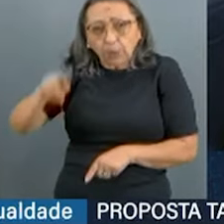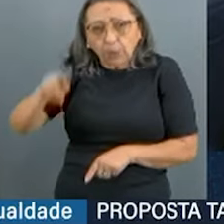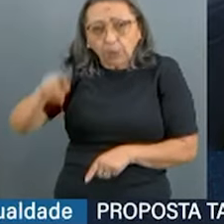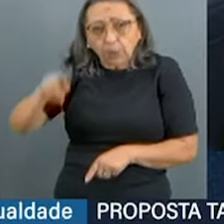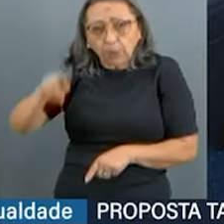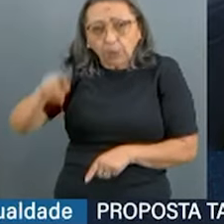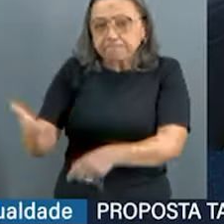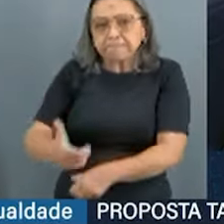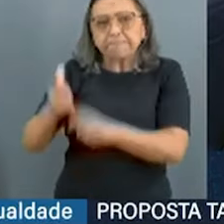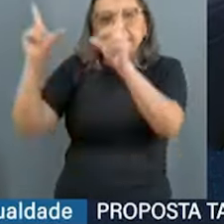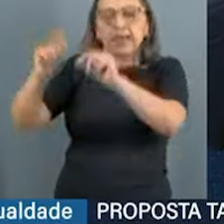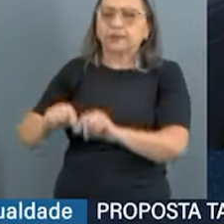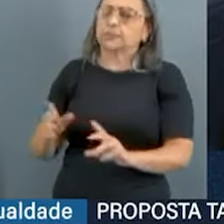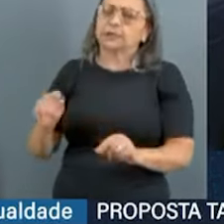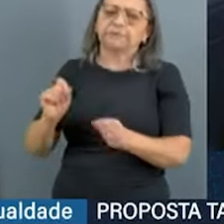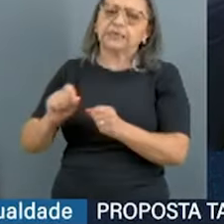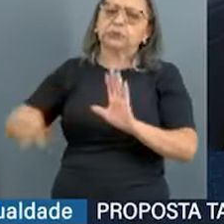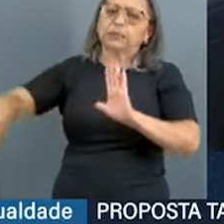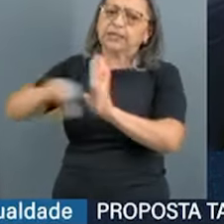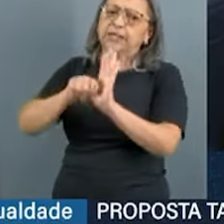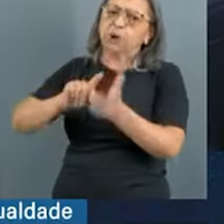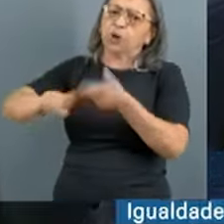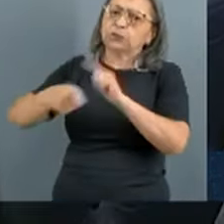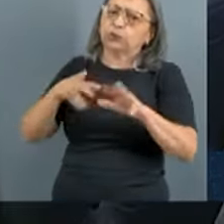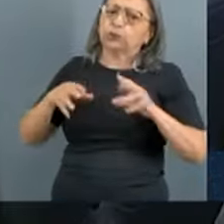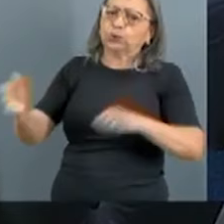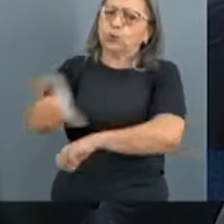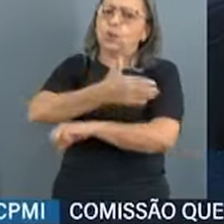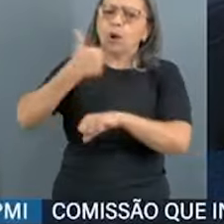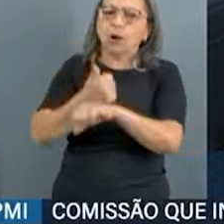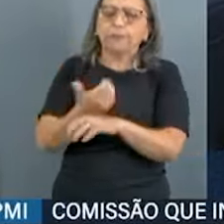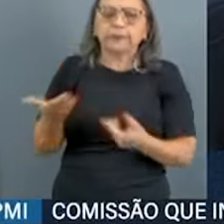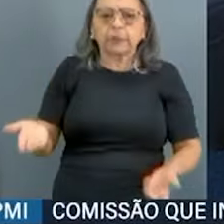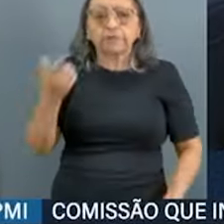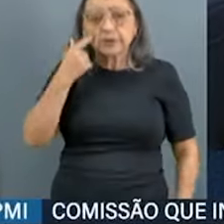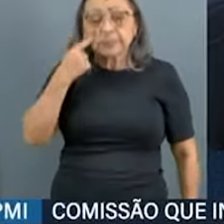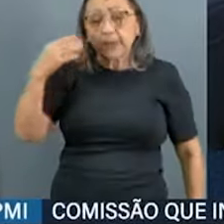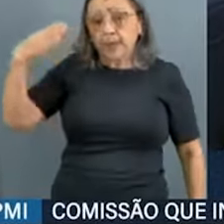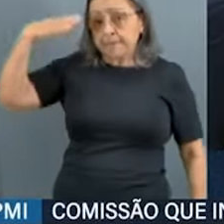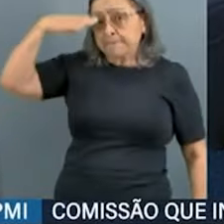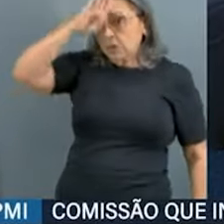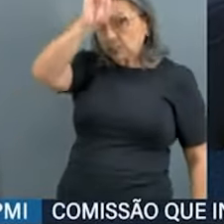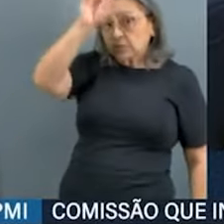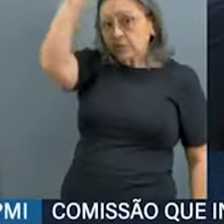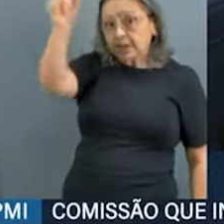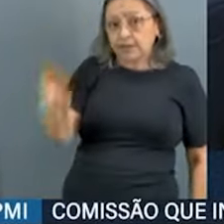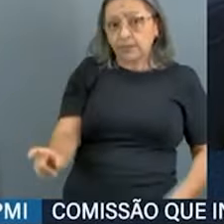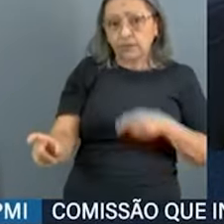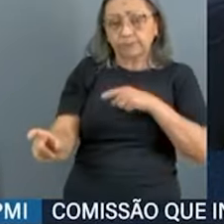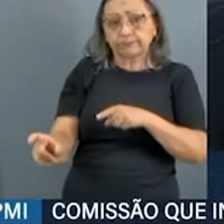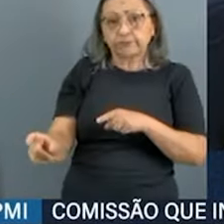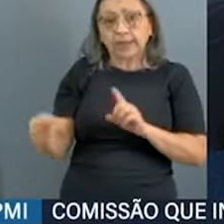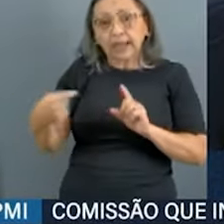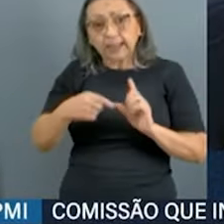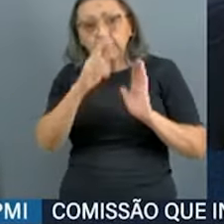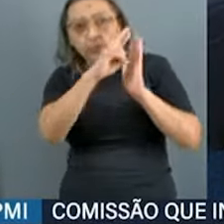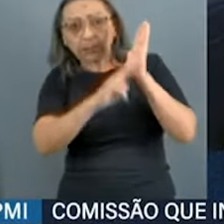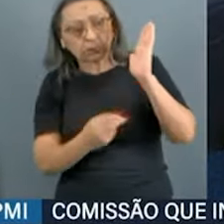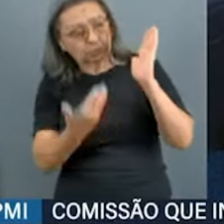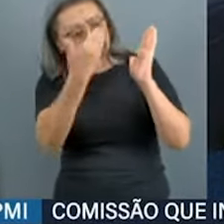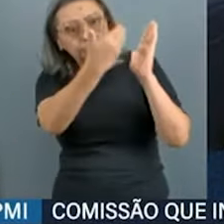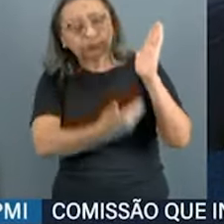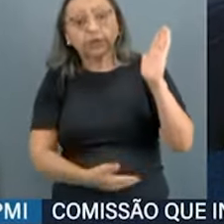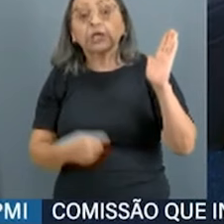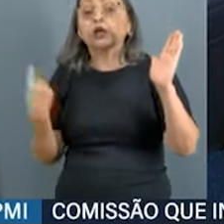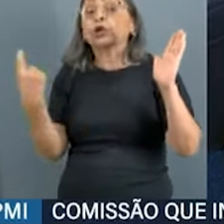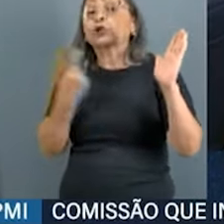o prime o crime de organizar o golpe Então veja bem Jair Messias bolsonaro no relatório que nós vamos